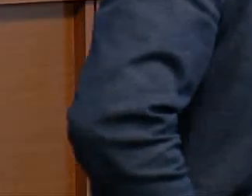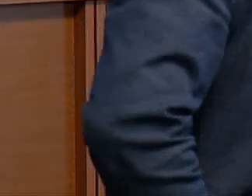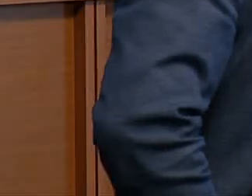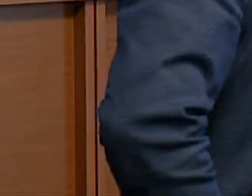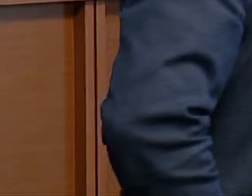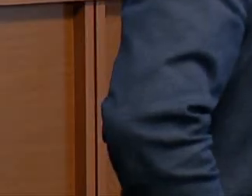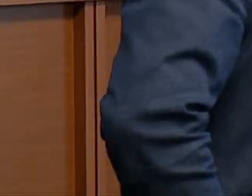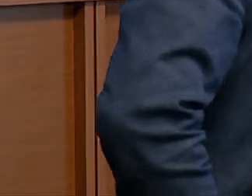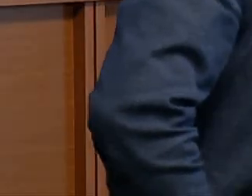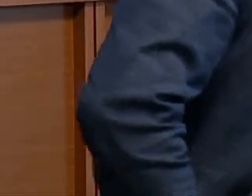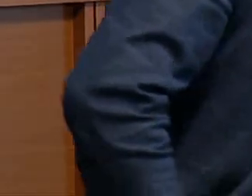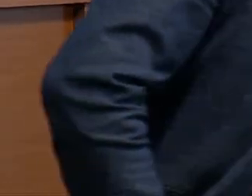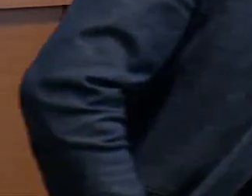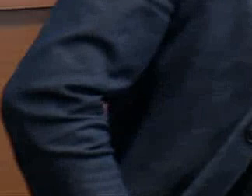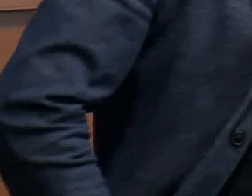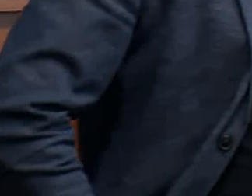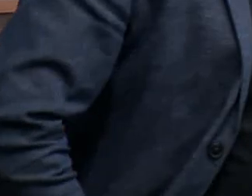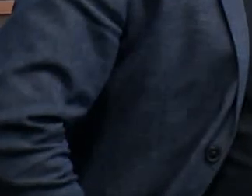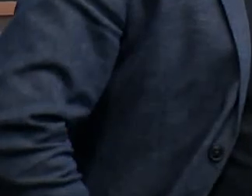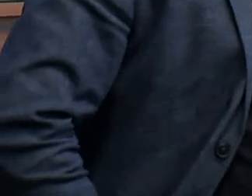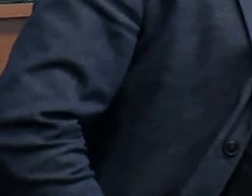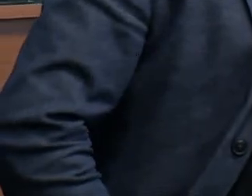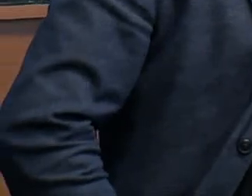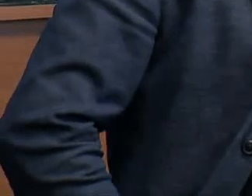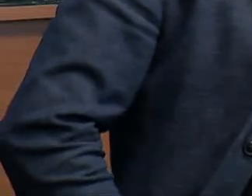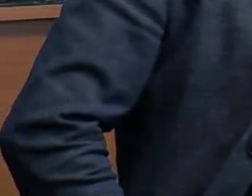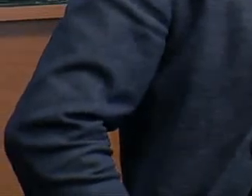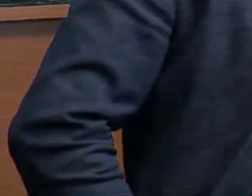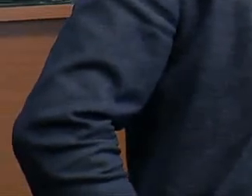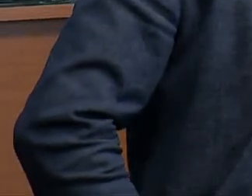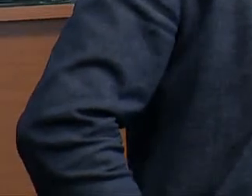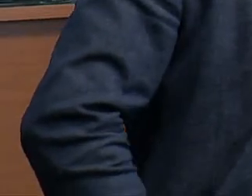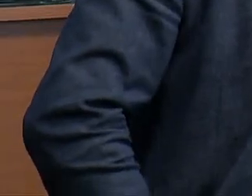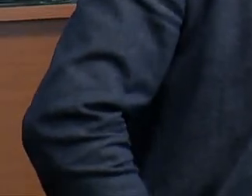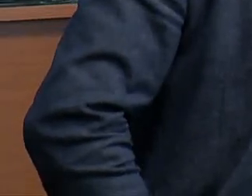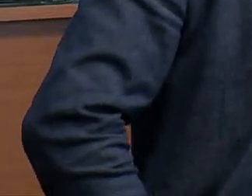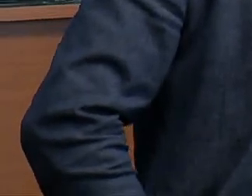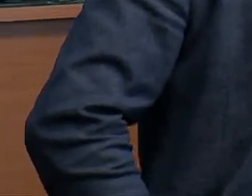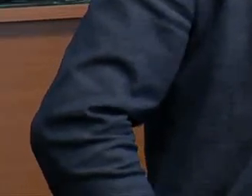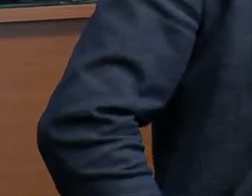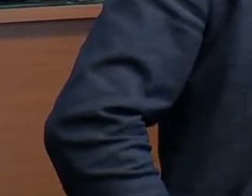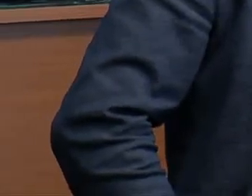agradabilíssimo programa na rádio sobre a cultura nordestina,